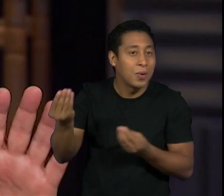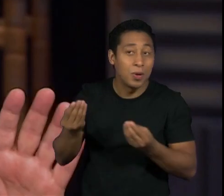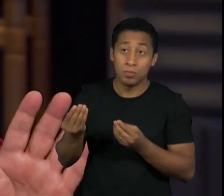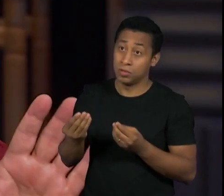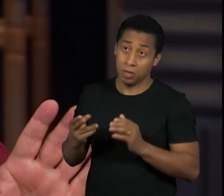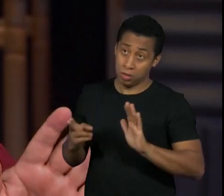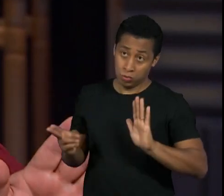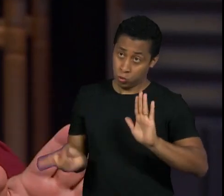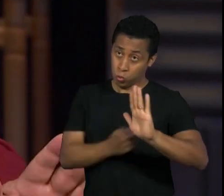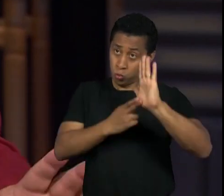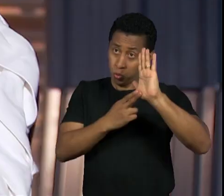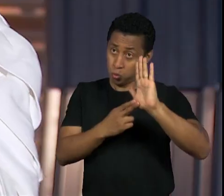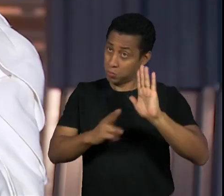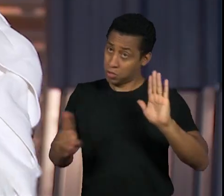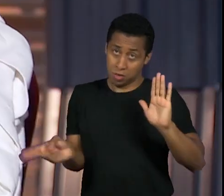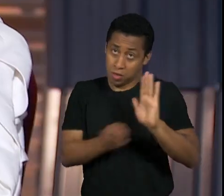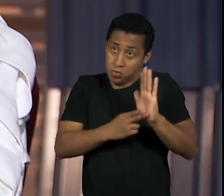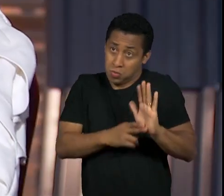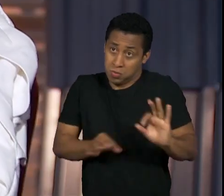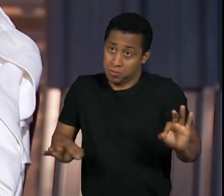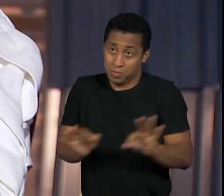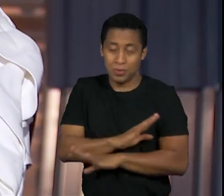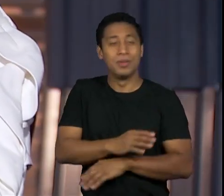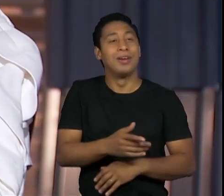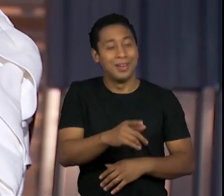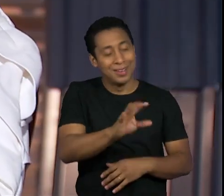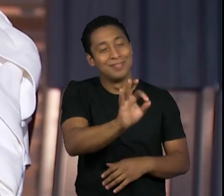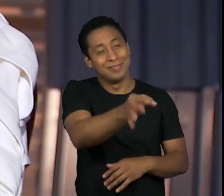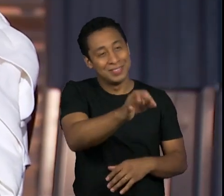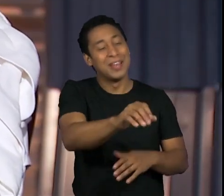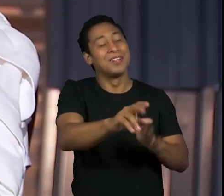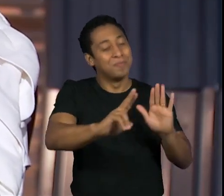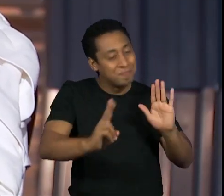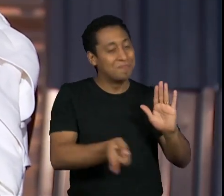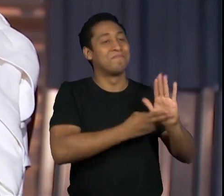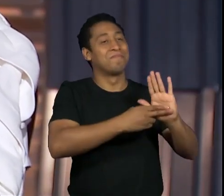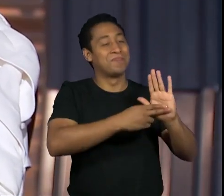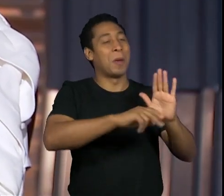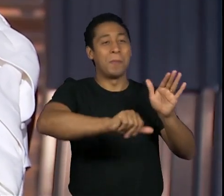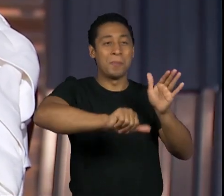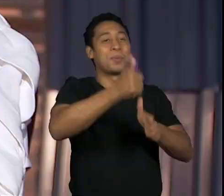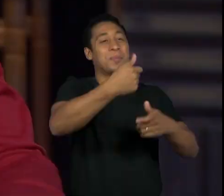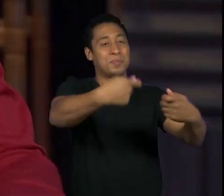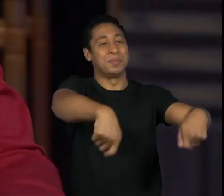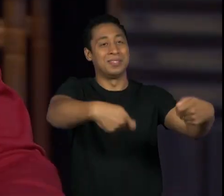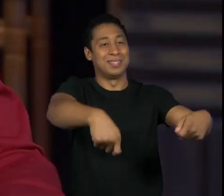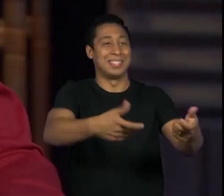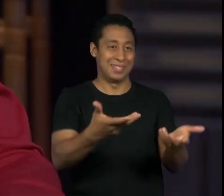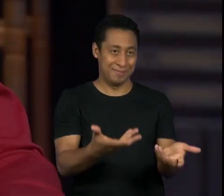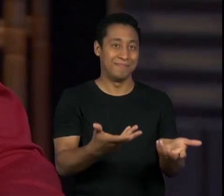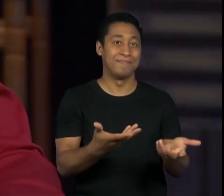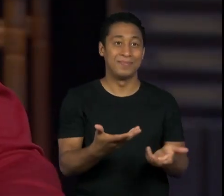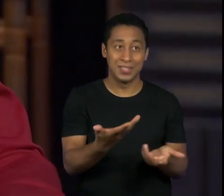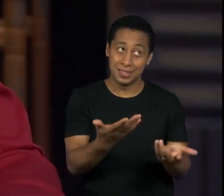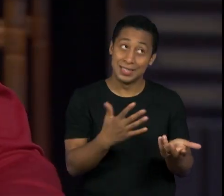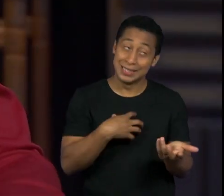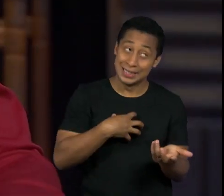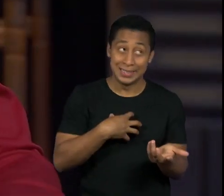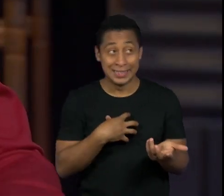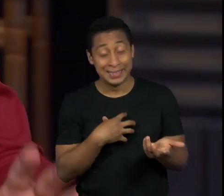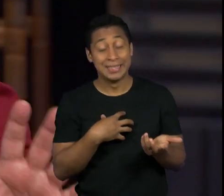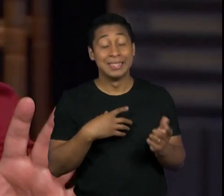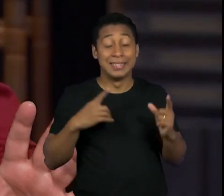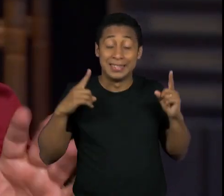É a primeira coisa. Adorna. É a primeira coisa, né? Exatamente. Eu acho que esse é o drama de